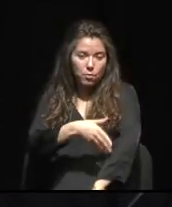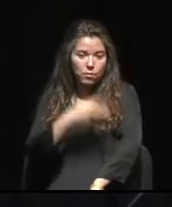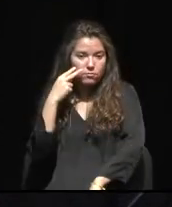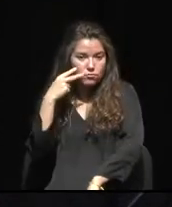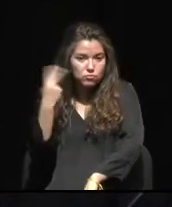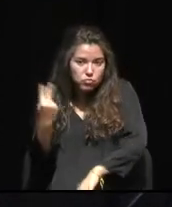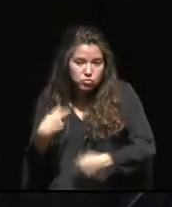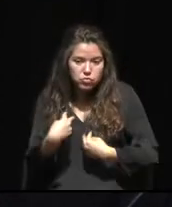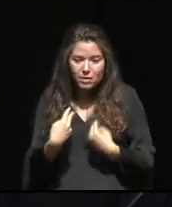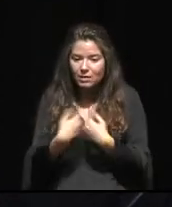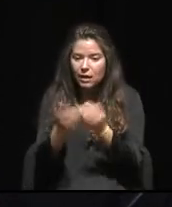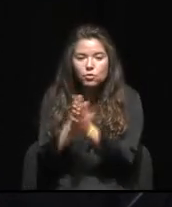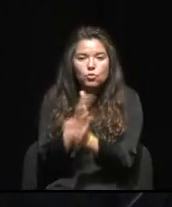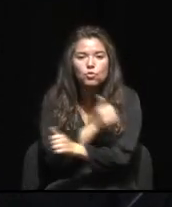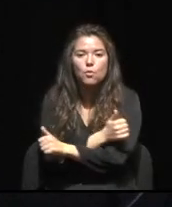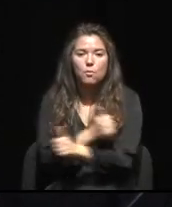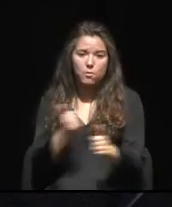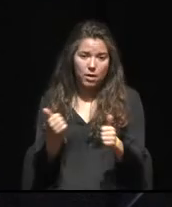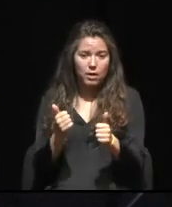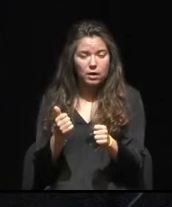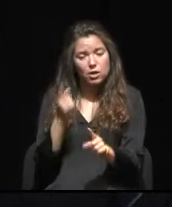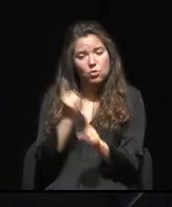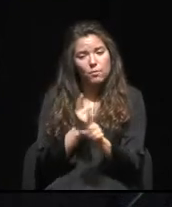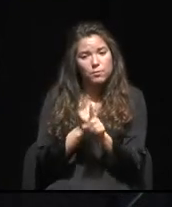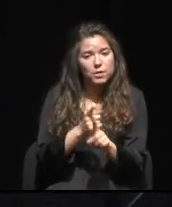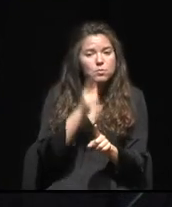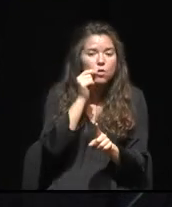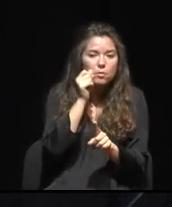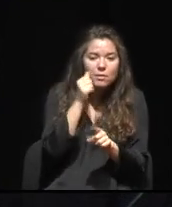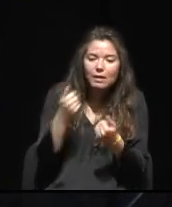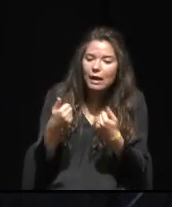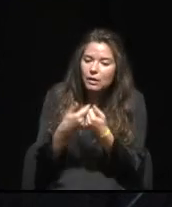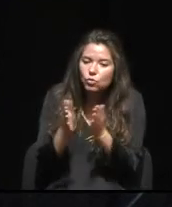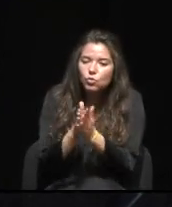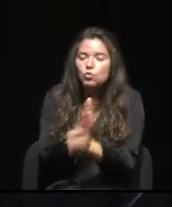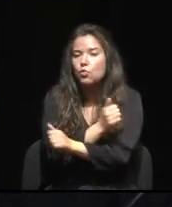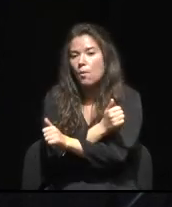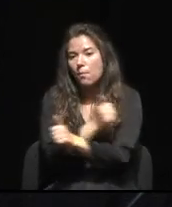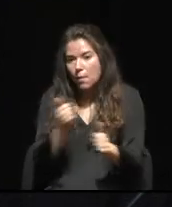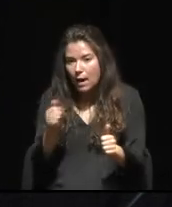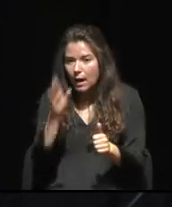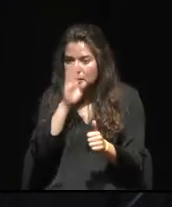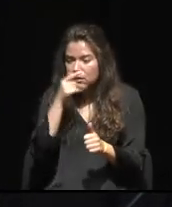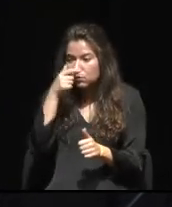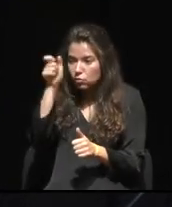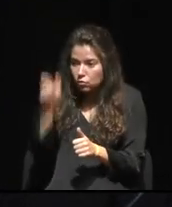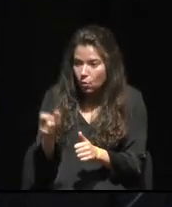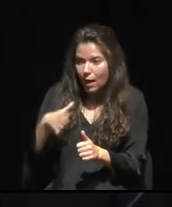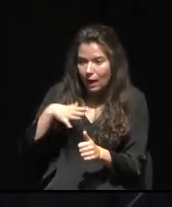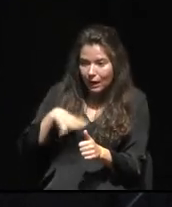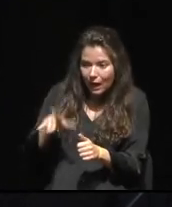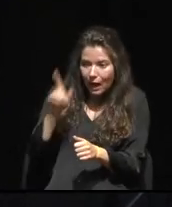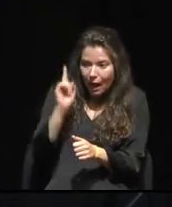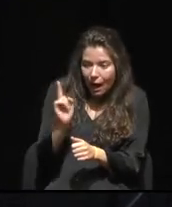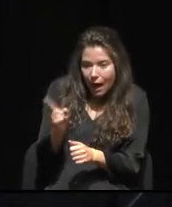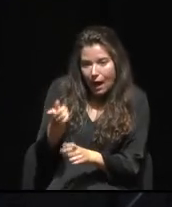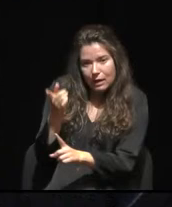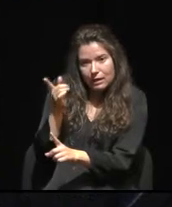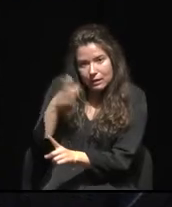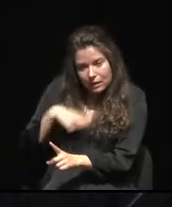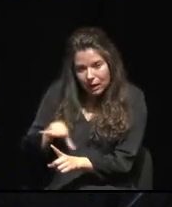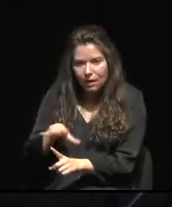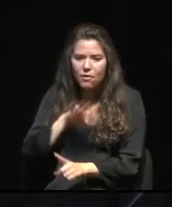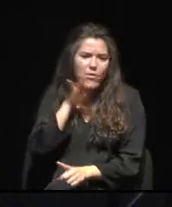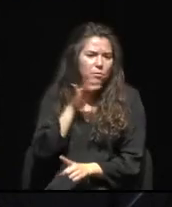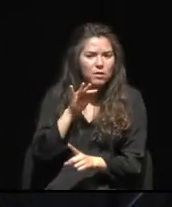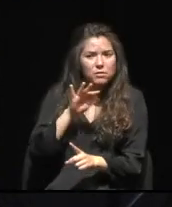corpo e está tudo bem e o mesmo se aplica aos homens está tudo bem se a pessoa for como quer ser as famílias podem ser